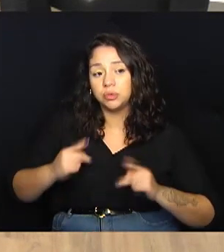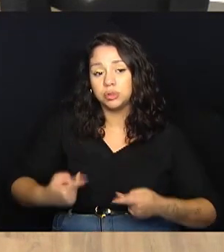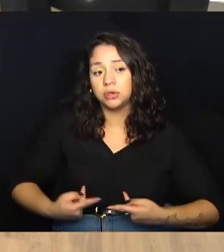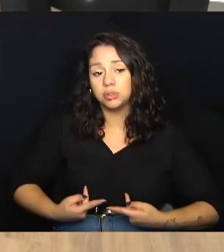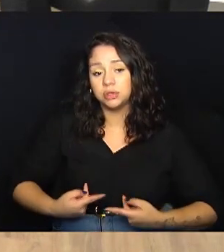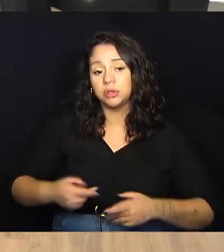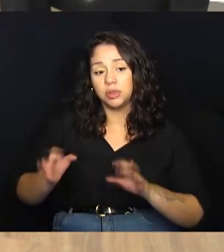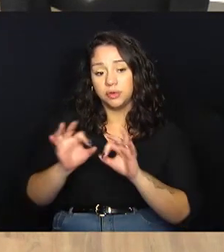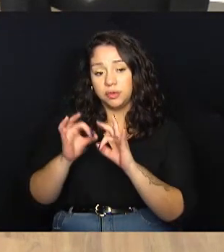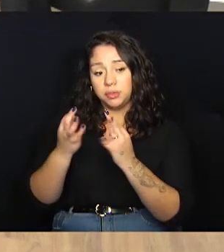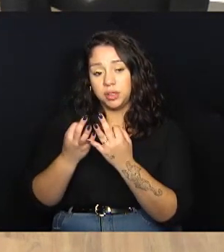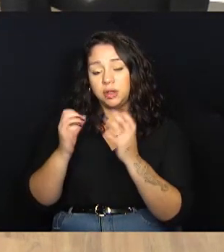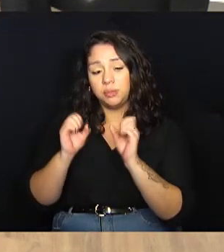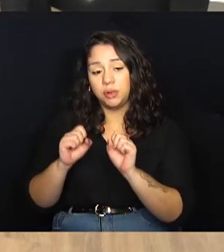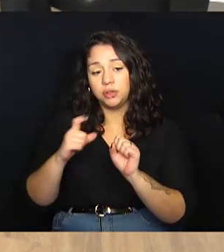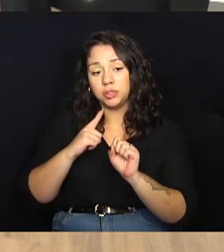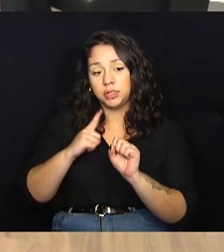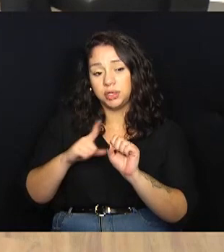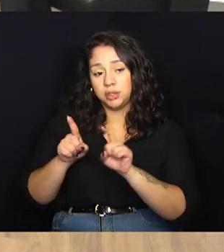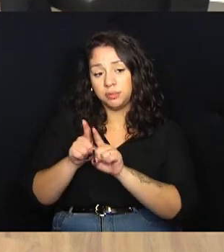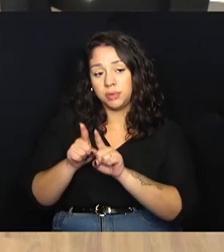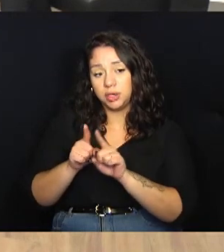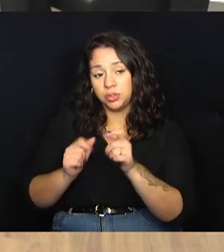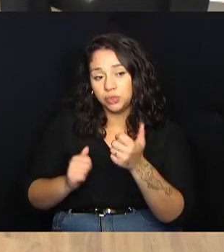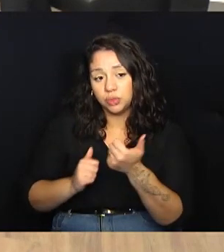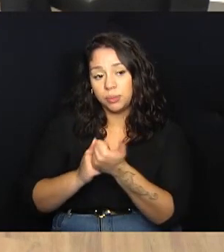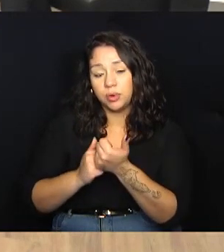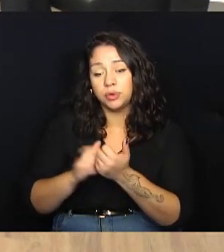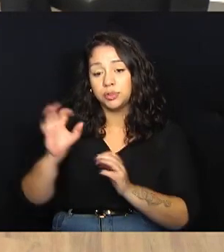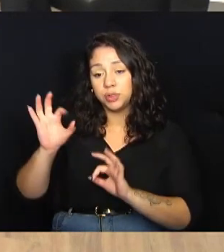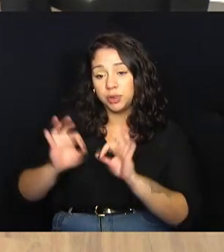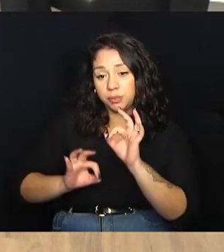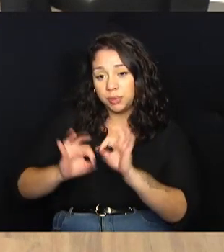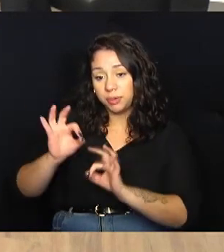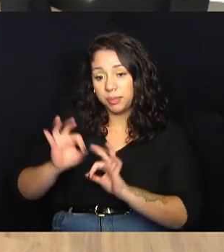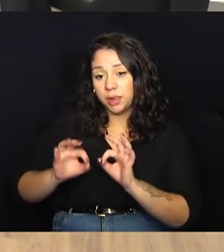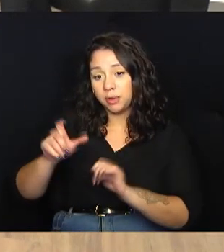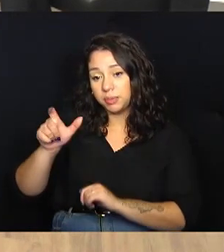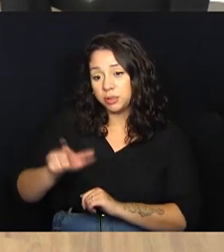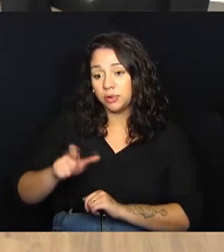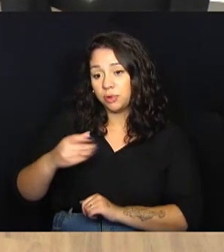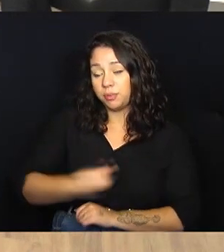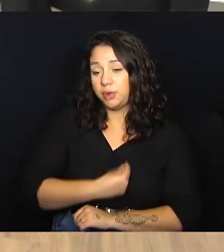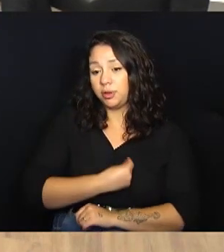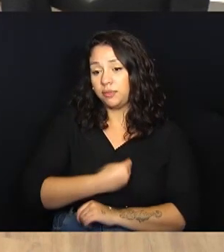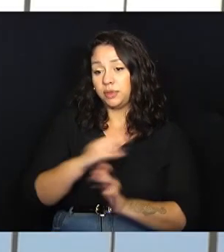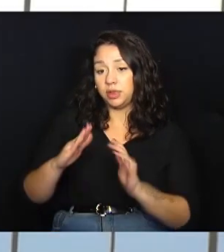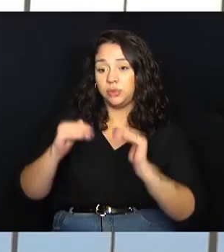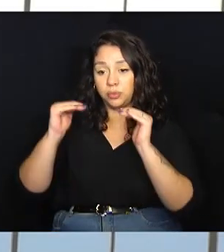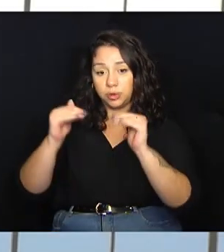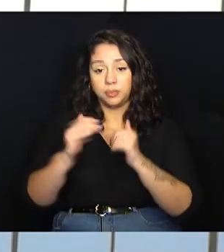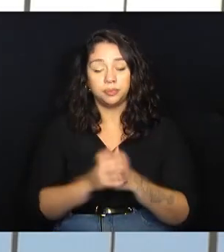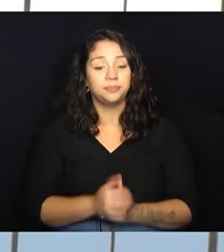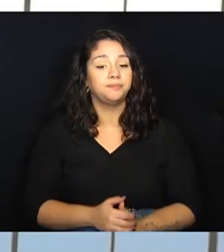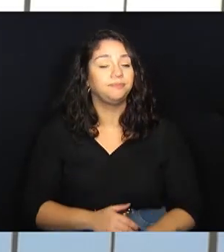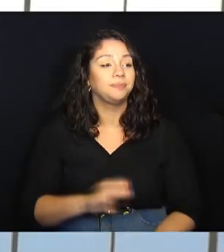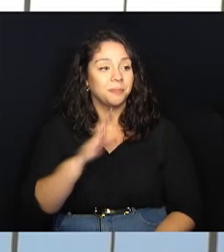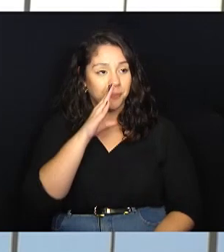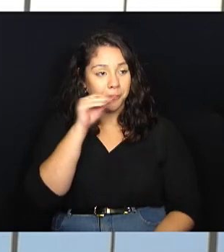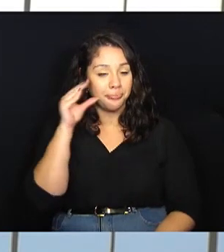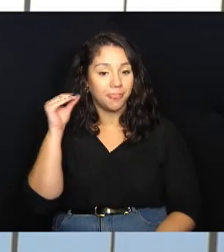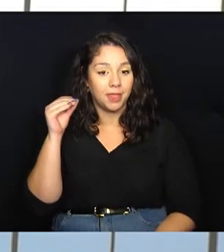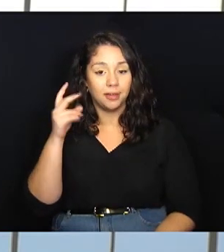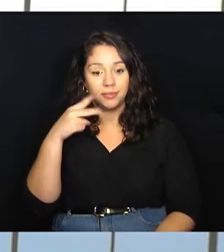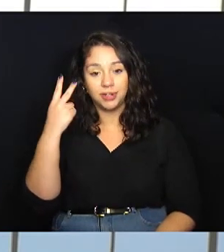poderia também dar esse suporte e preparar esse ser para a vida adulta? Adolescência, como a vereadora Débora